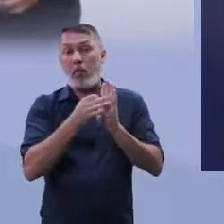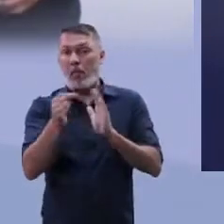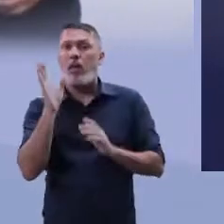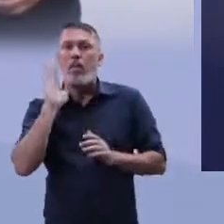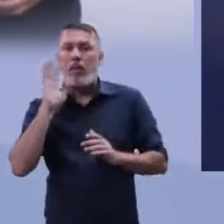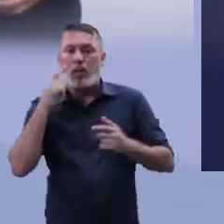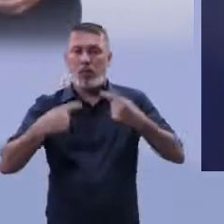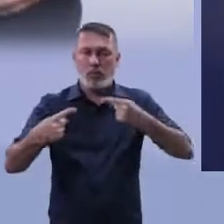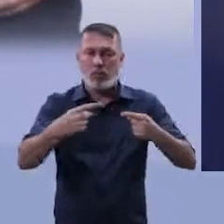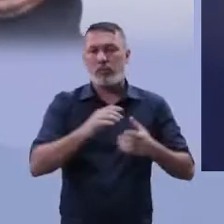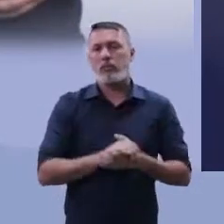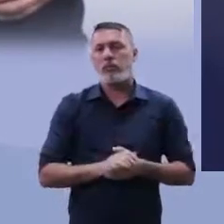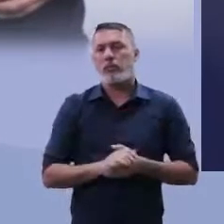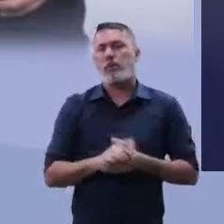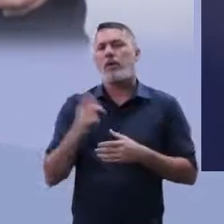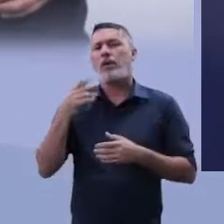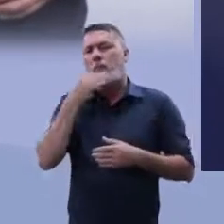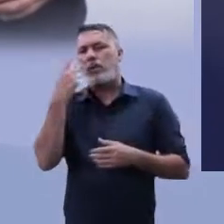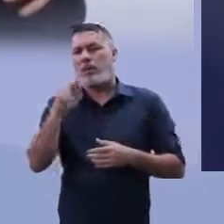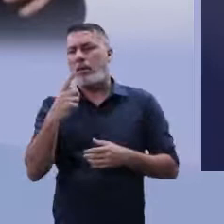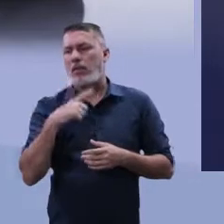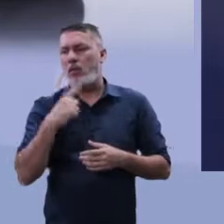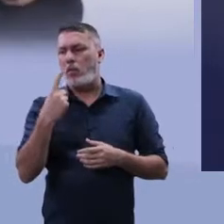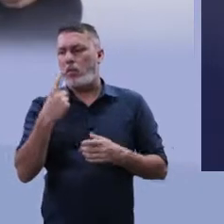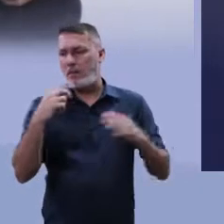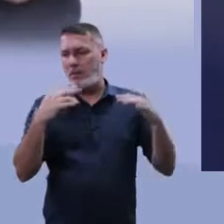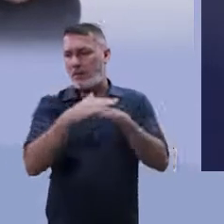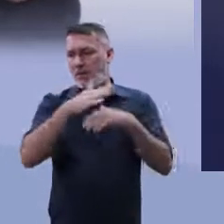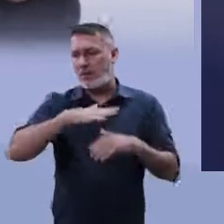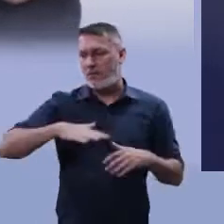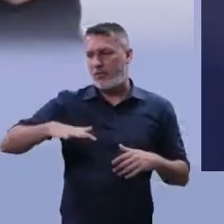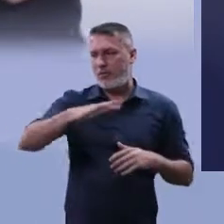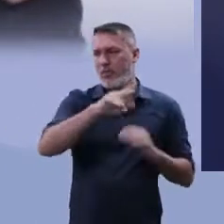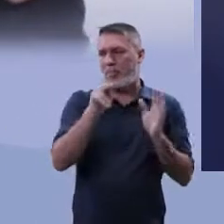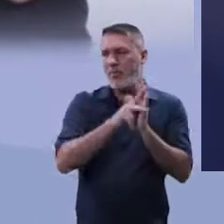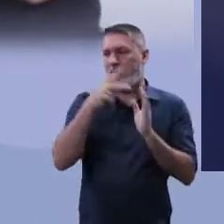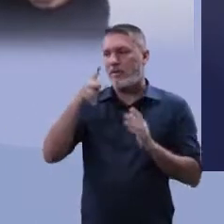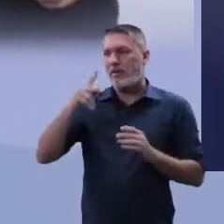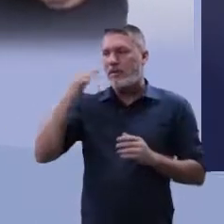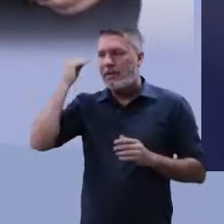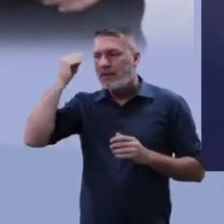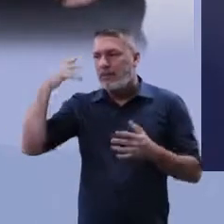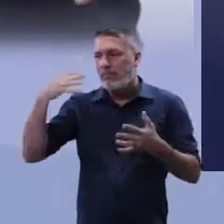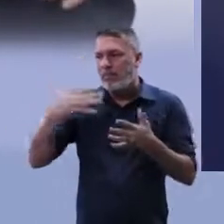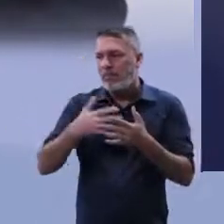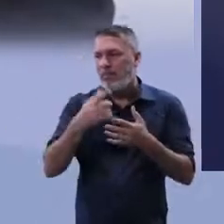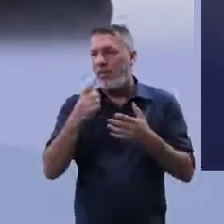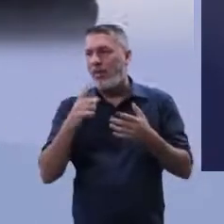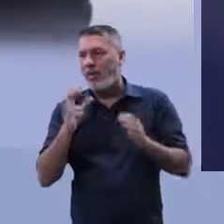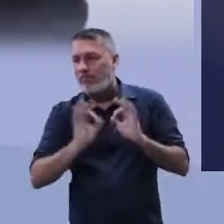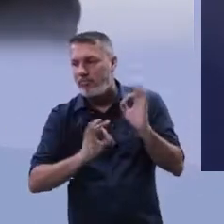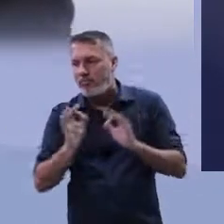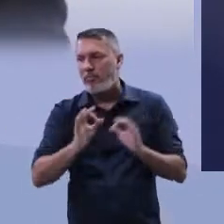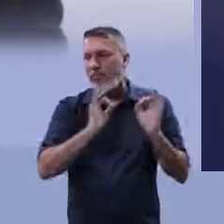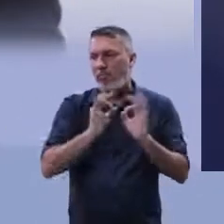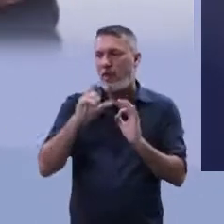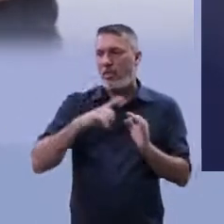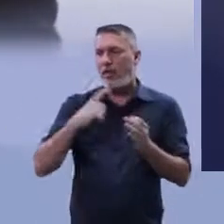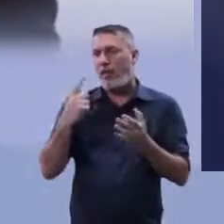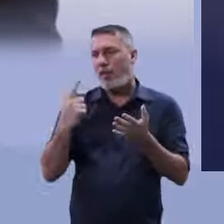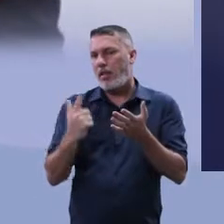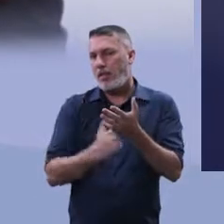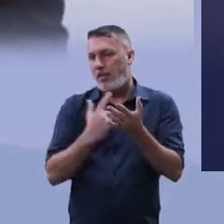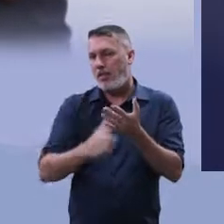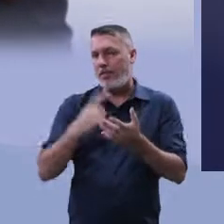proposta muito legal. Ele divide, ele fala de uma cidade chamada Calípolis, essa cidade perfeita, né,